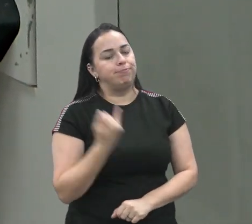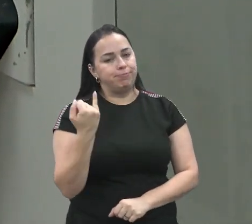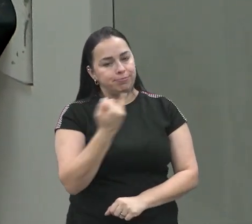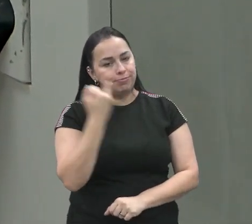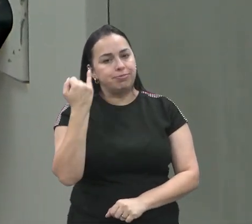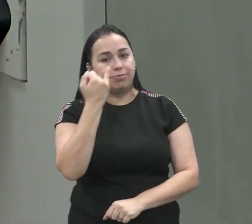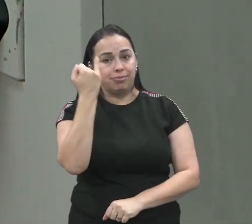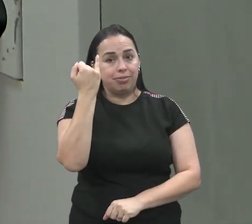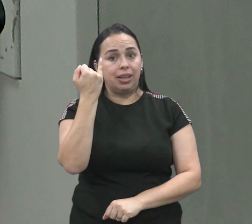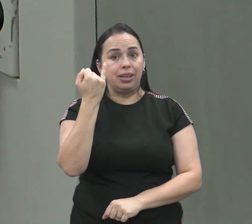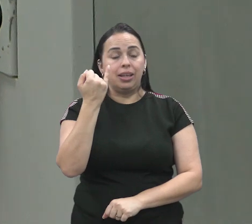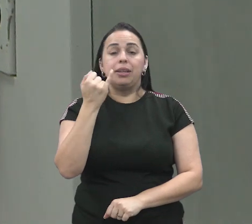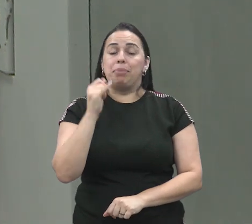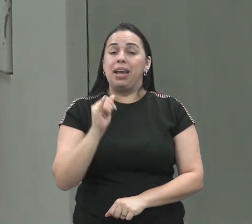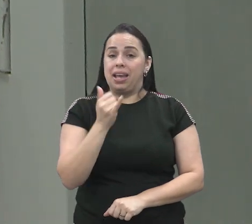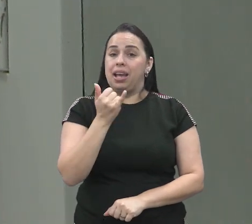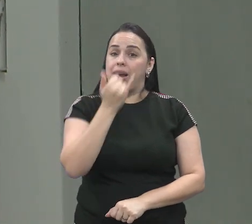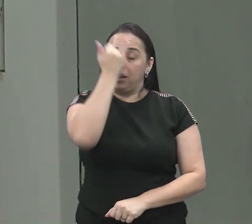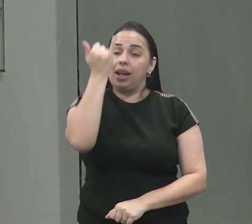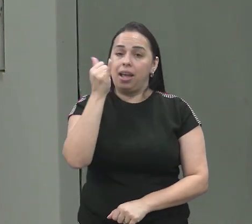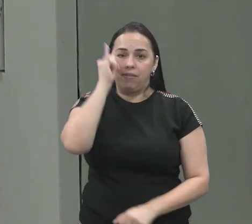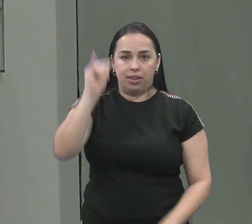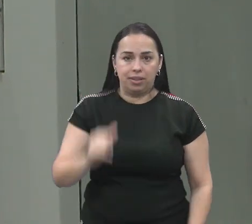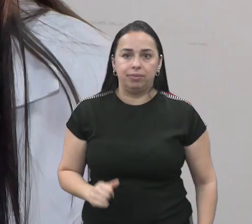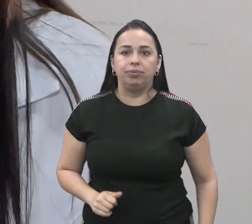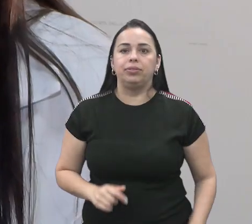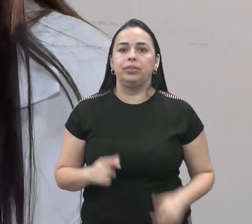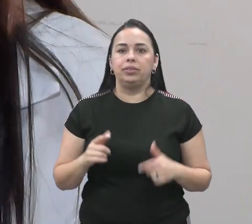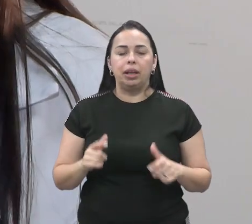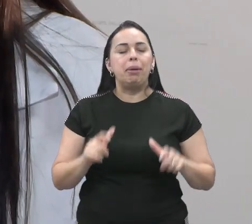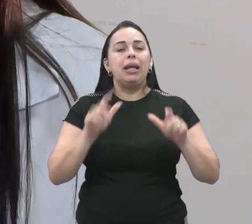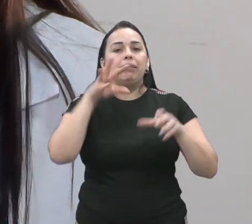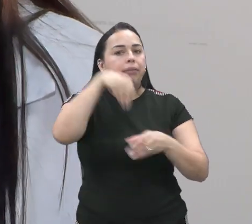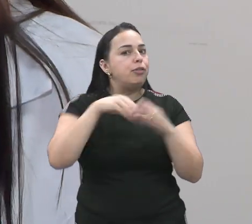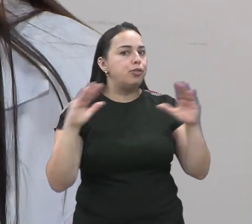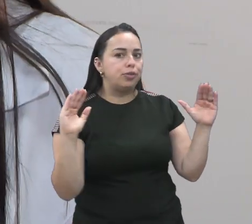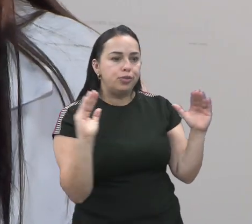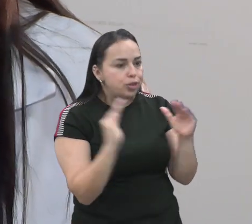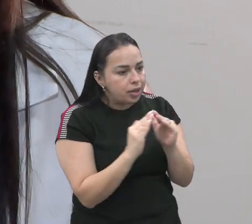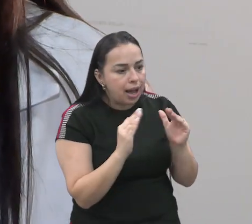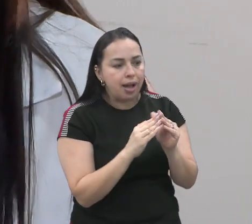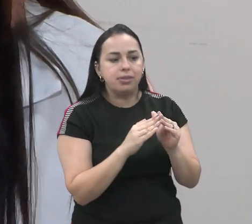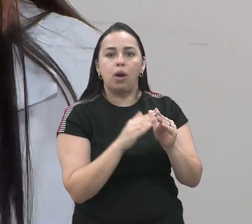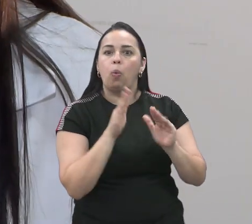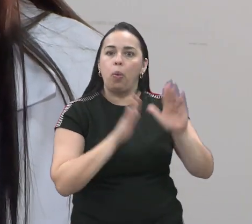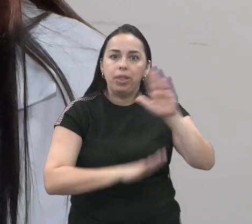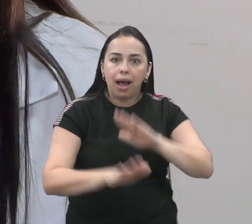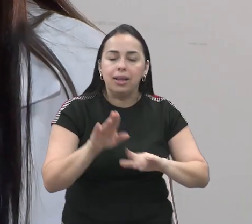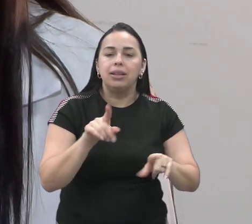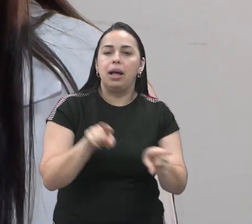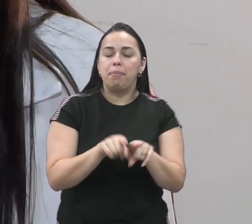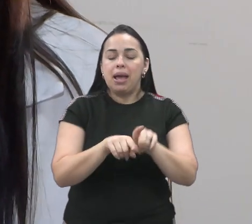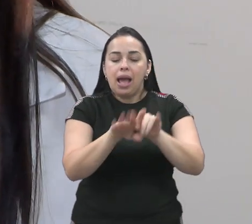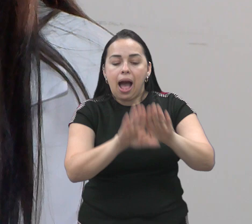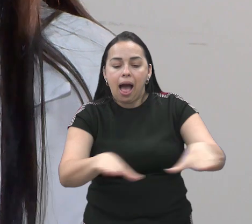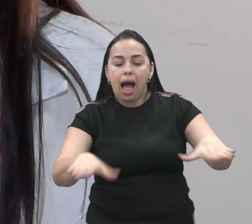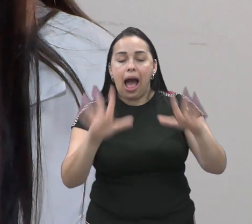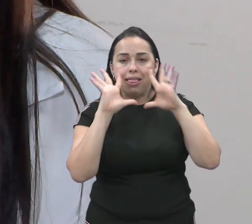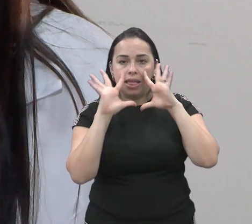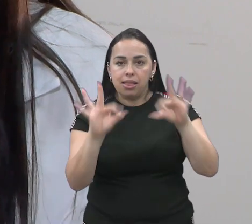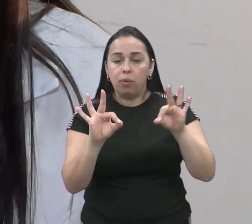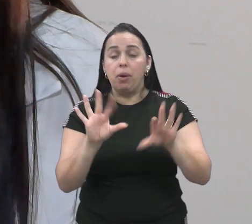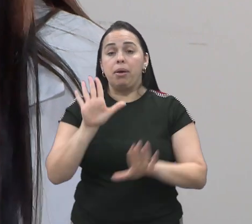passo fundamental na hora de evitar acidentes. Tomarem cuidado no ambiente doméstico, no crianças e no